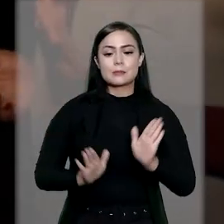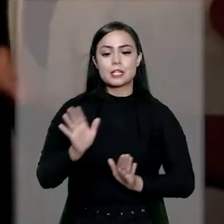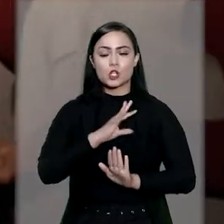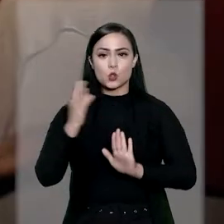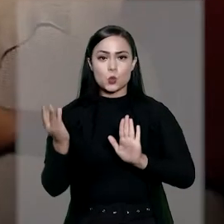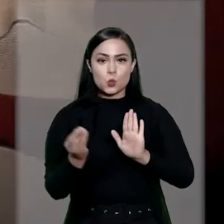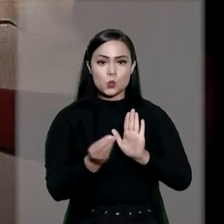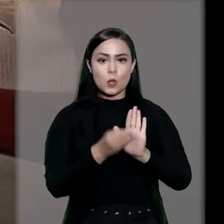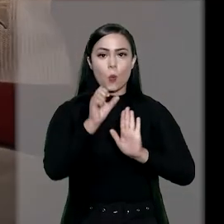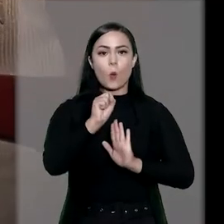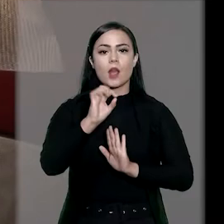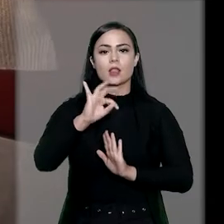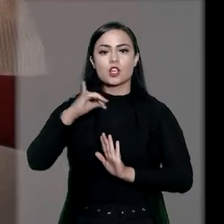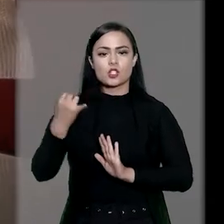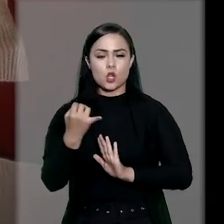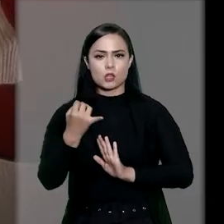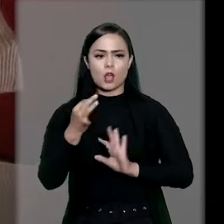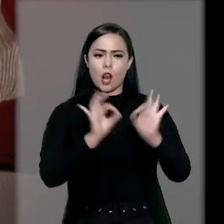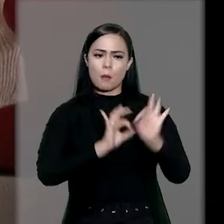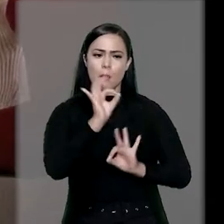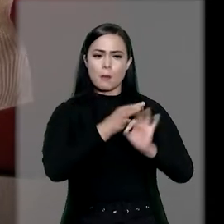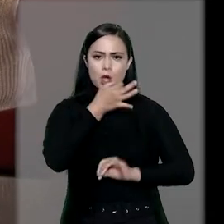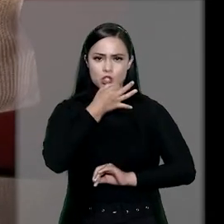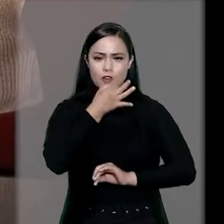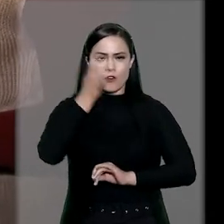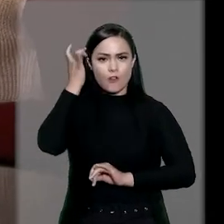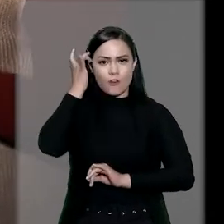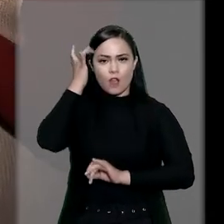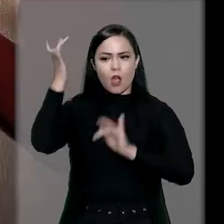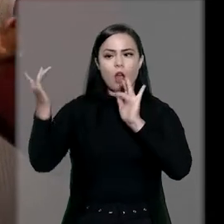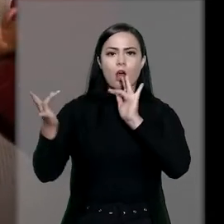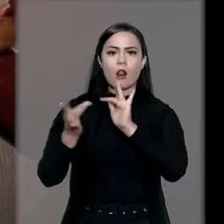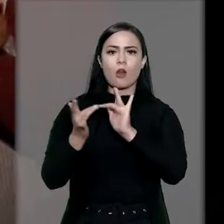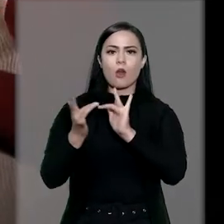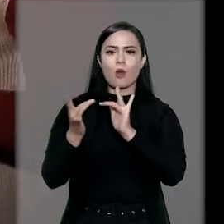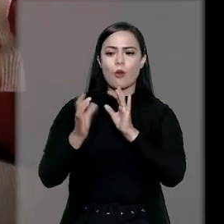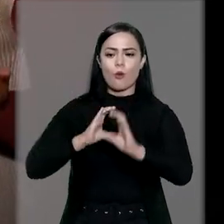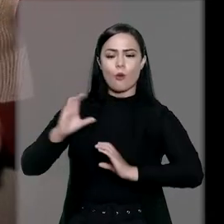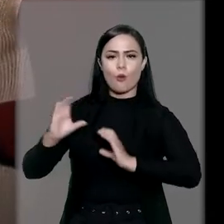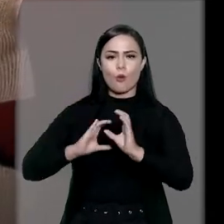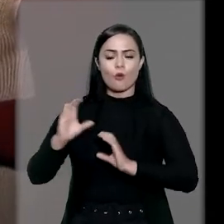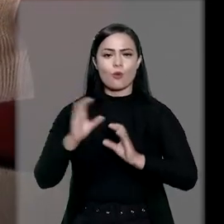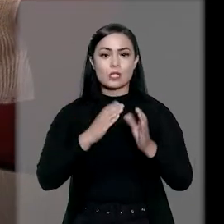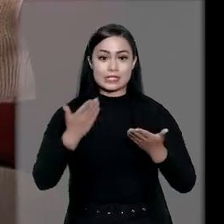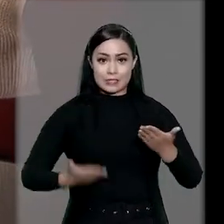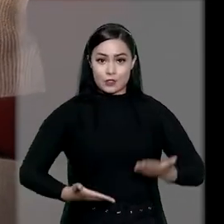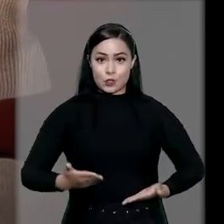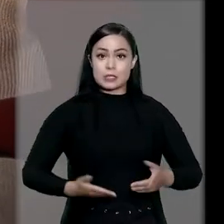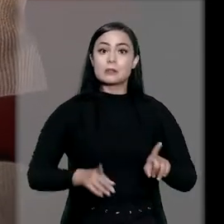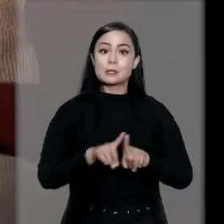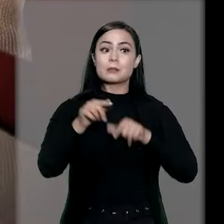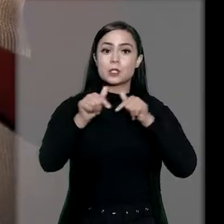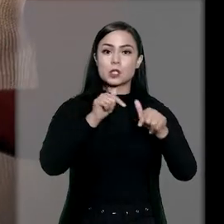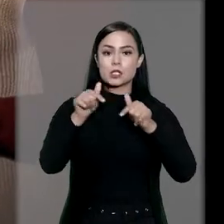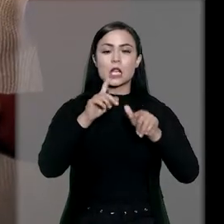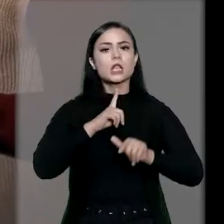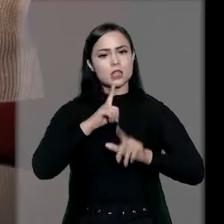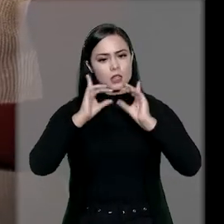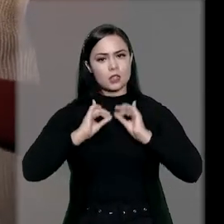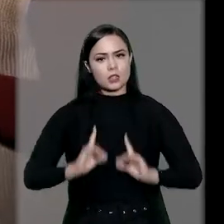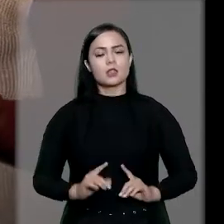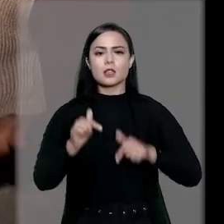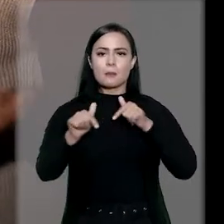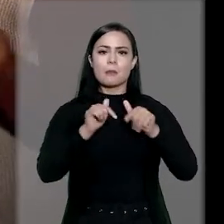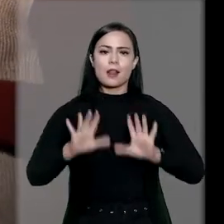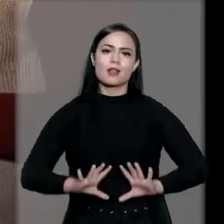Acessibilidade e Inclusão do STJ elaborou dicas para facilitar o seu relacionamento com servidores e colaboradores com